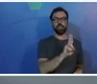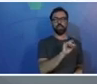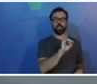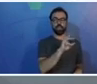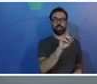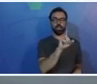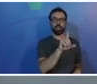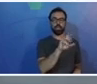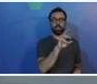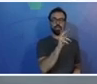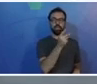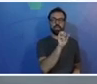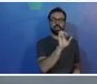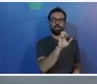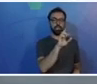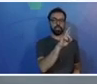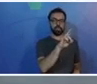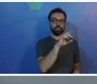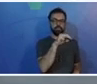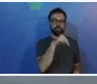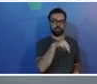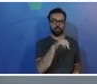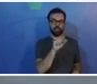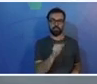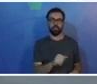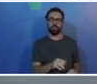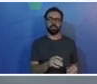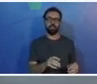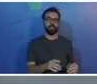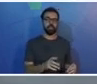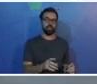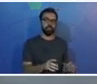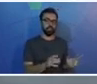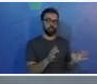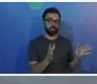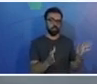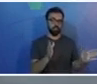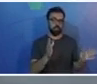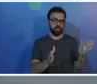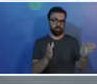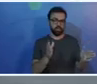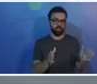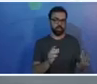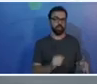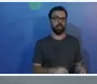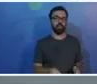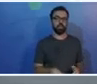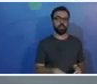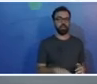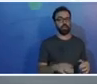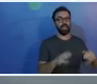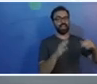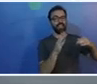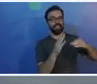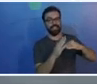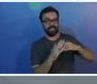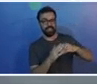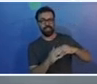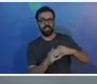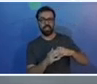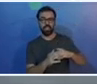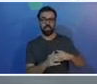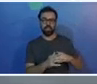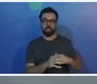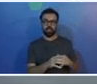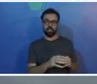professora, mas já não teve eleição? Teve. Mas o Guilherme, ele está na sua segunda gestão, que vai até o final